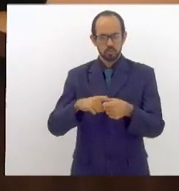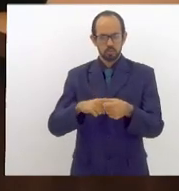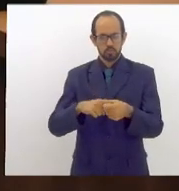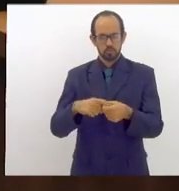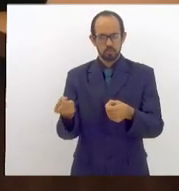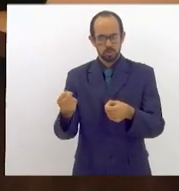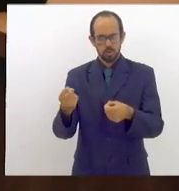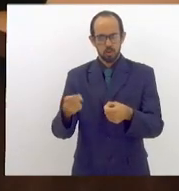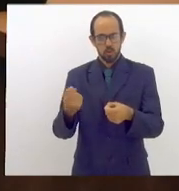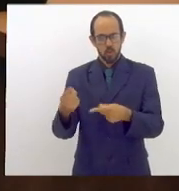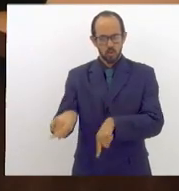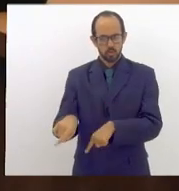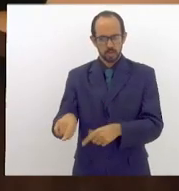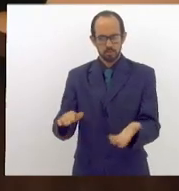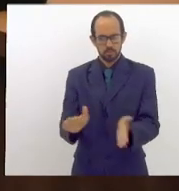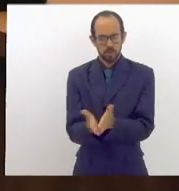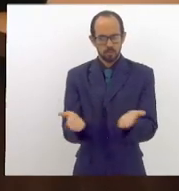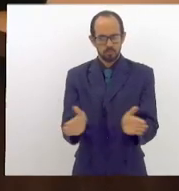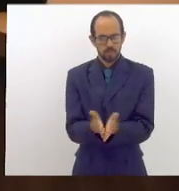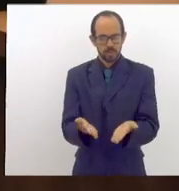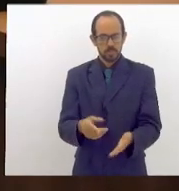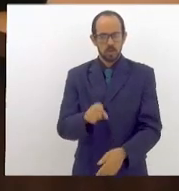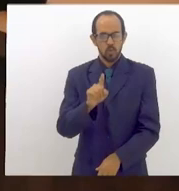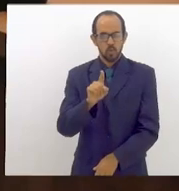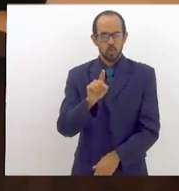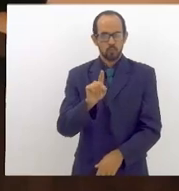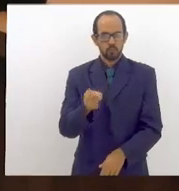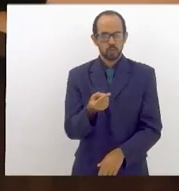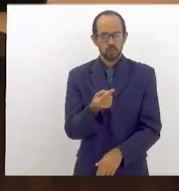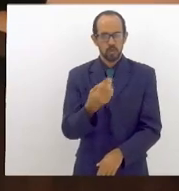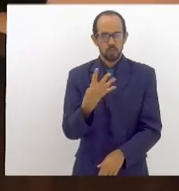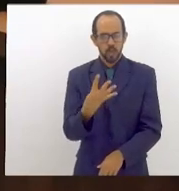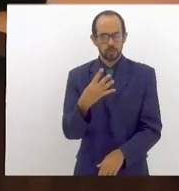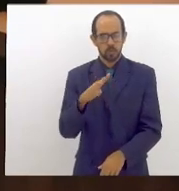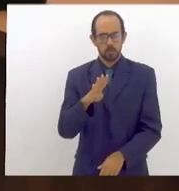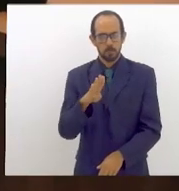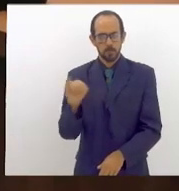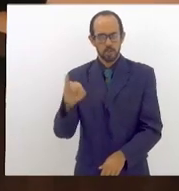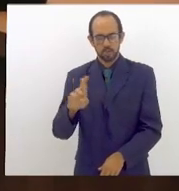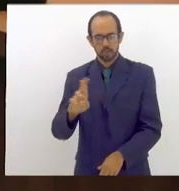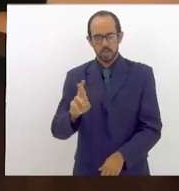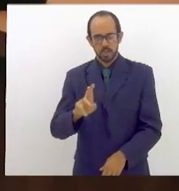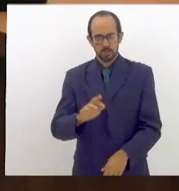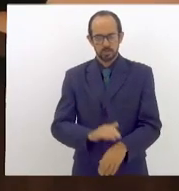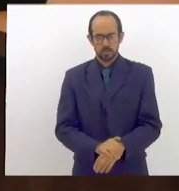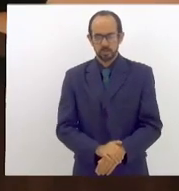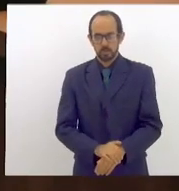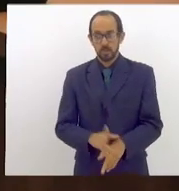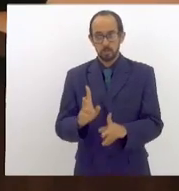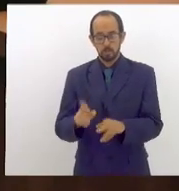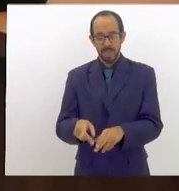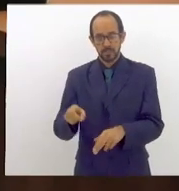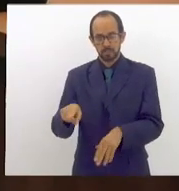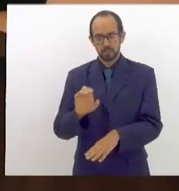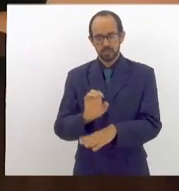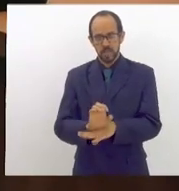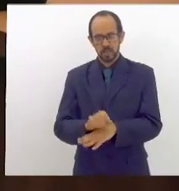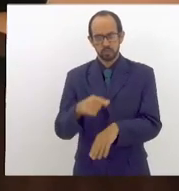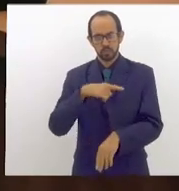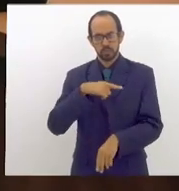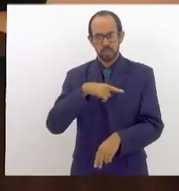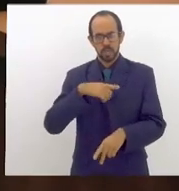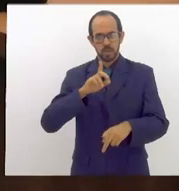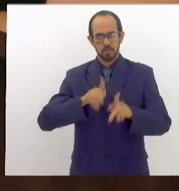combate à pobreza chega a 1.4 bilhão ou seja esse mesmo estado que tem a população